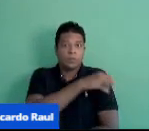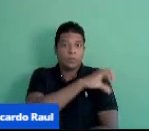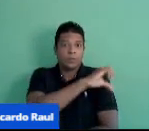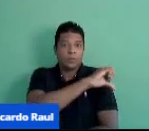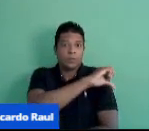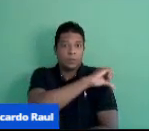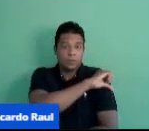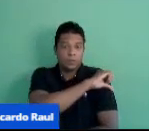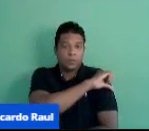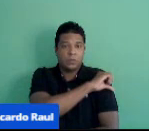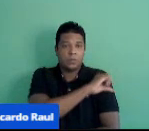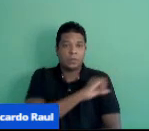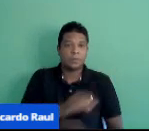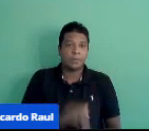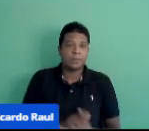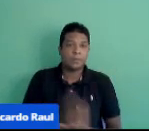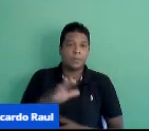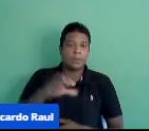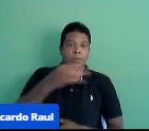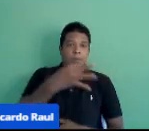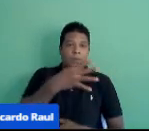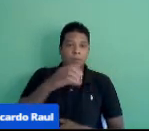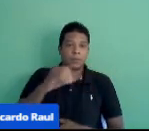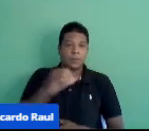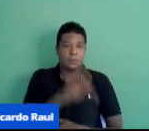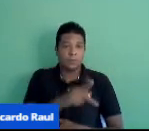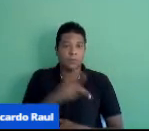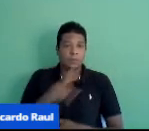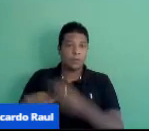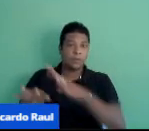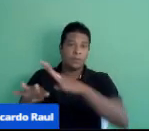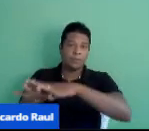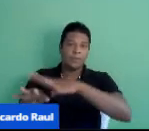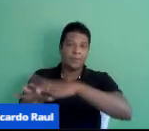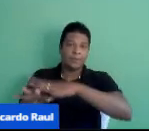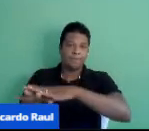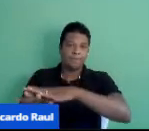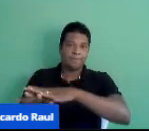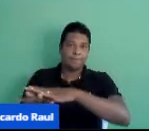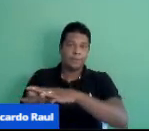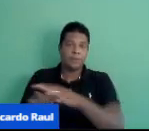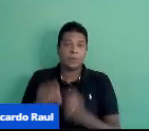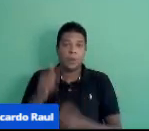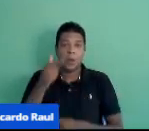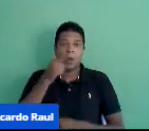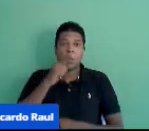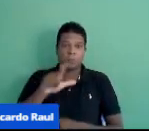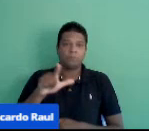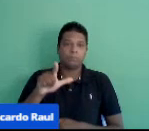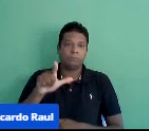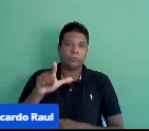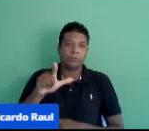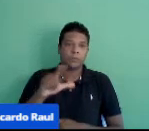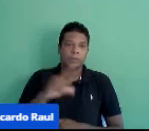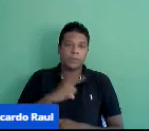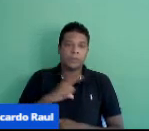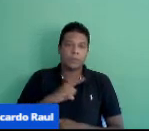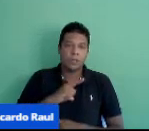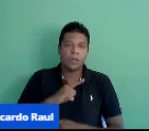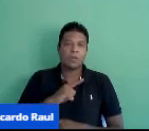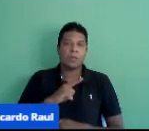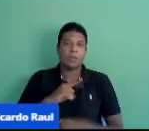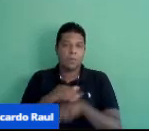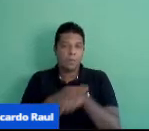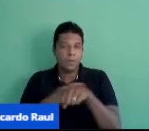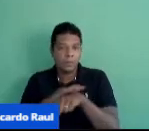e aproximadamente 400 professores de matemática, né? Então, se a gente conseguisse ter, né, um diálogo que